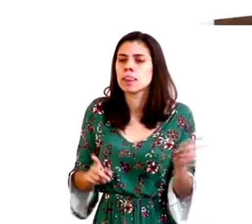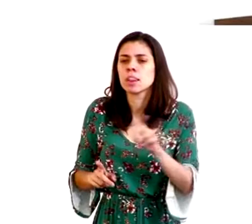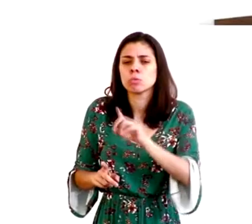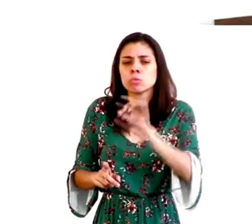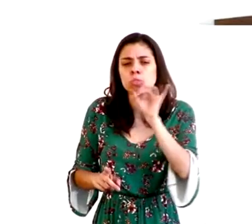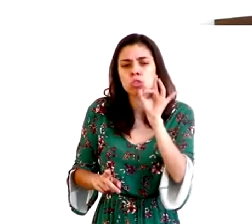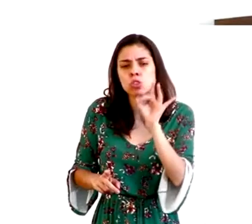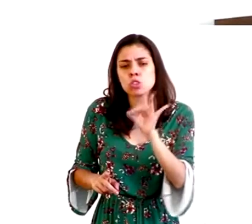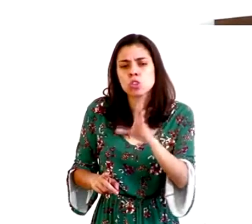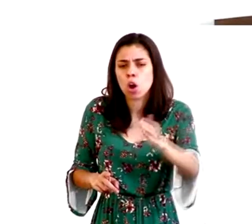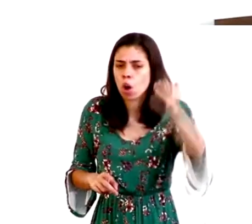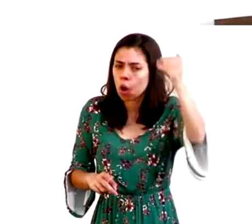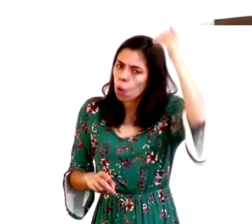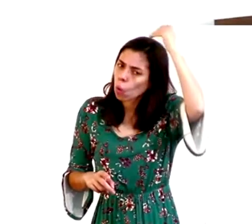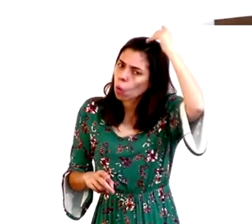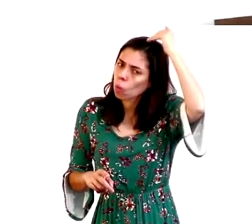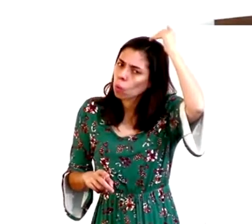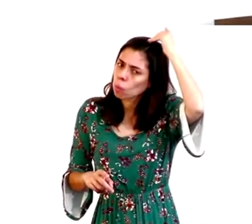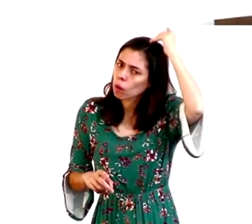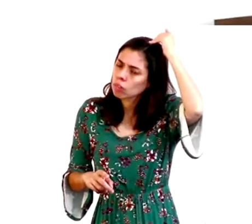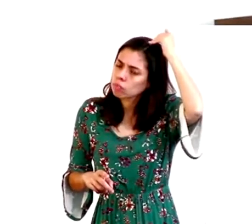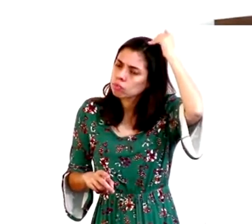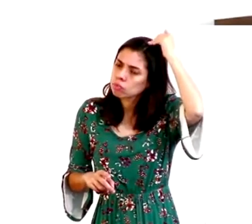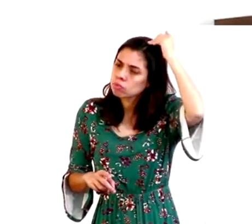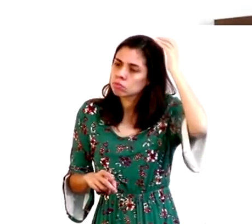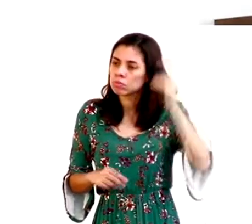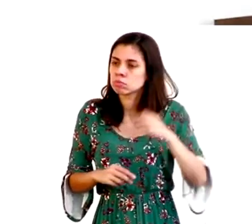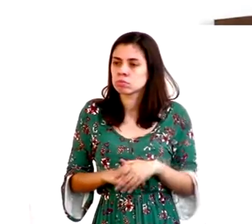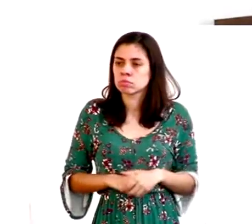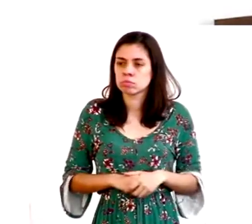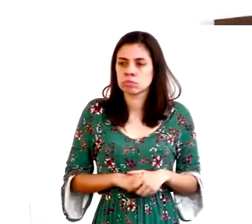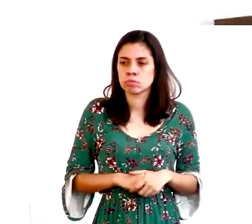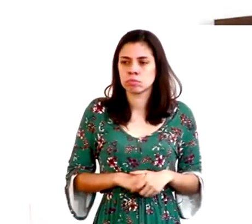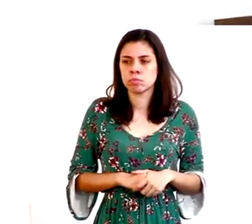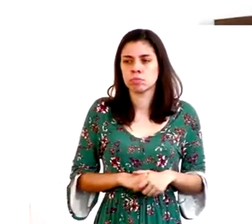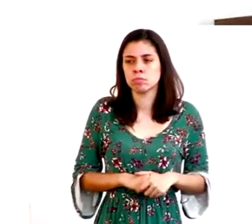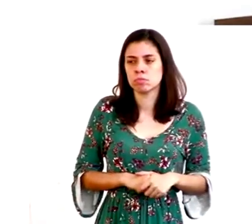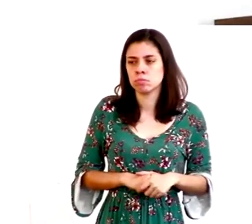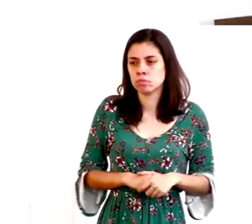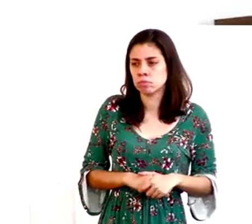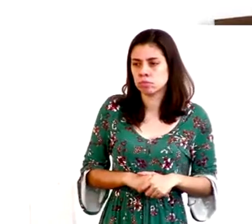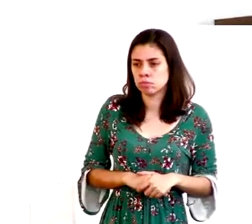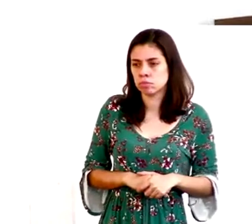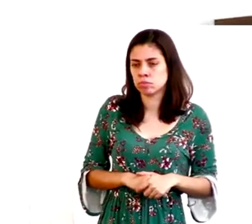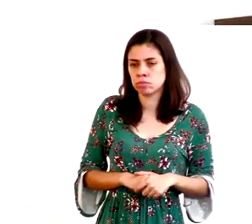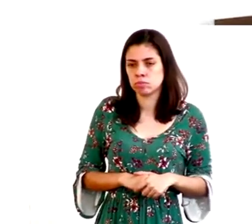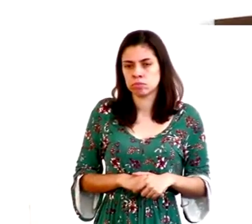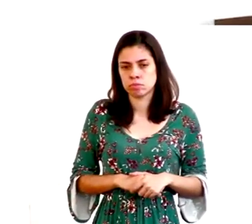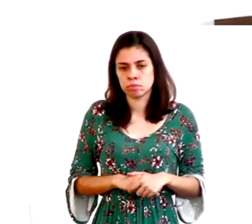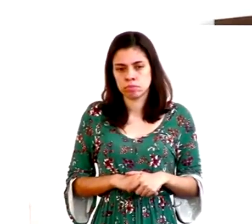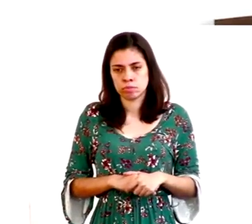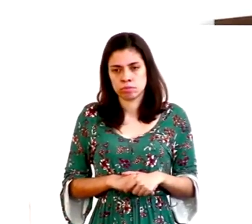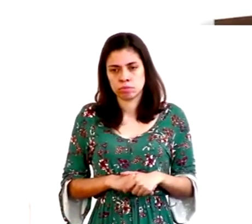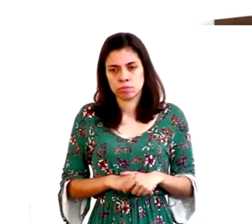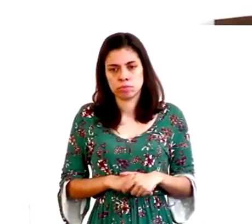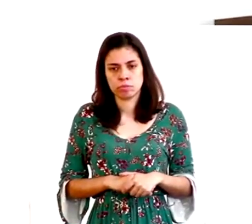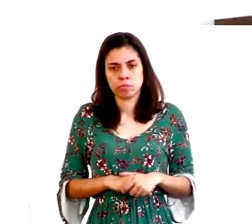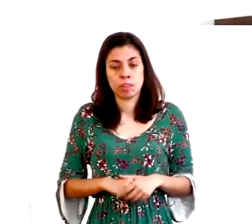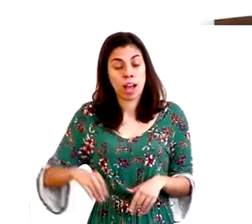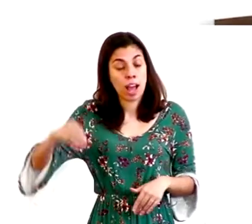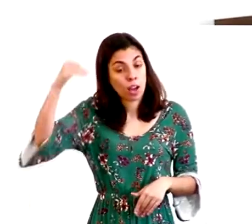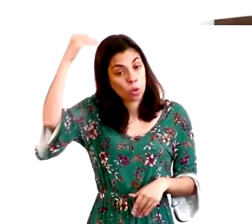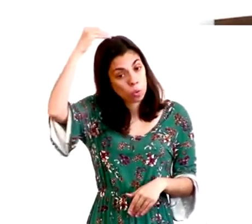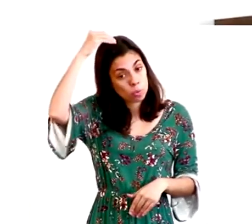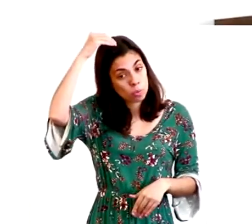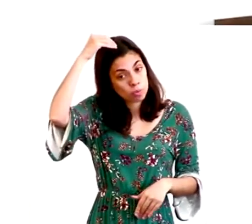falta de esperança e desespero em nós quando nós lemos o Sermão do Monte. Pelo contrário,